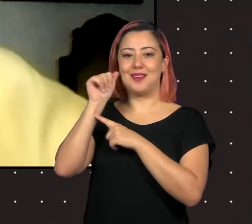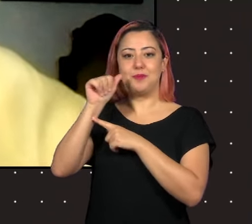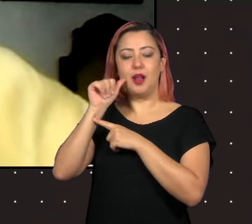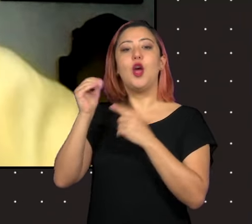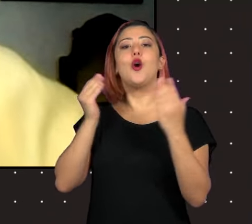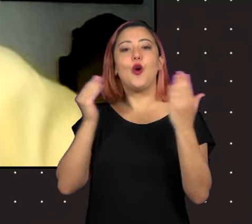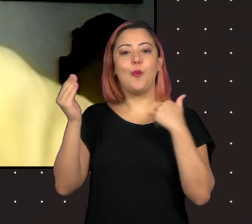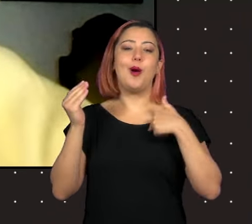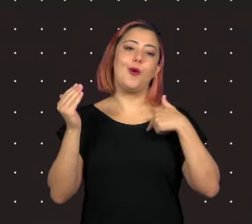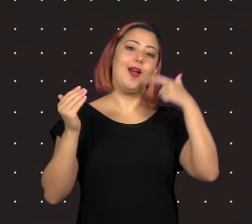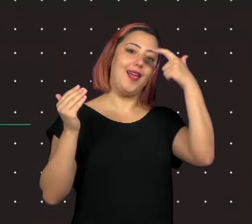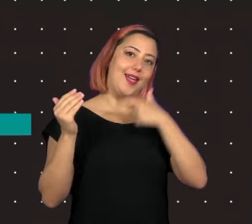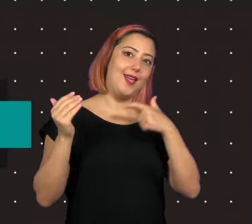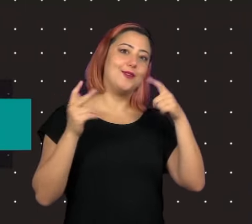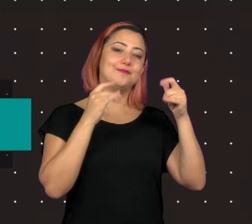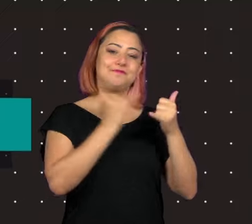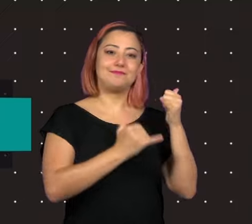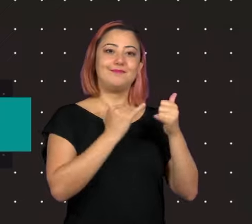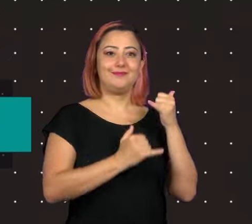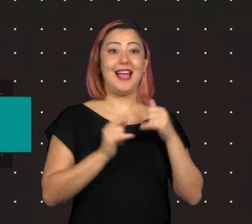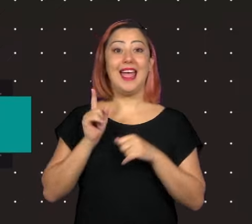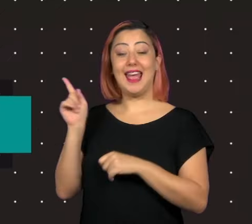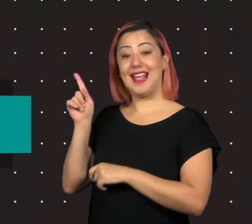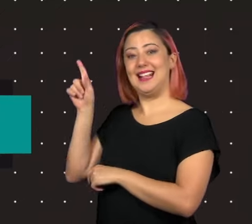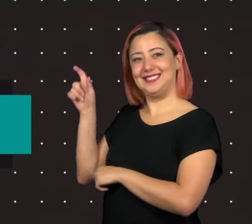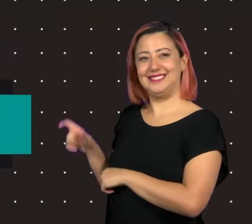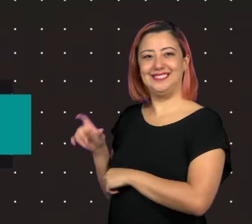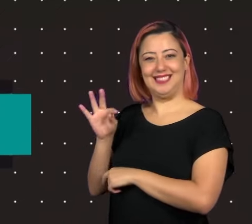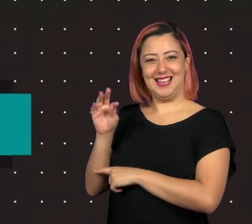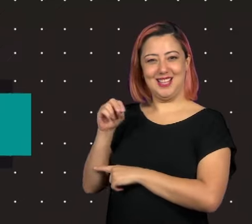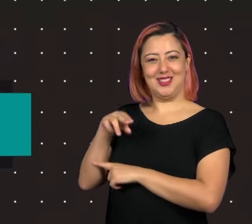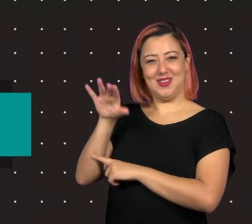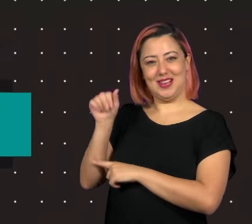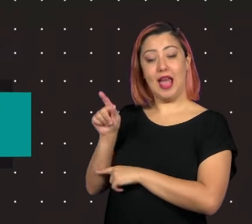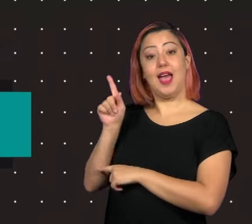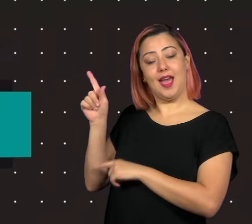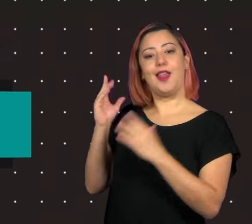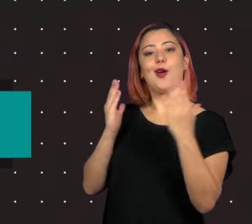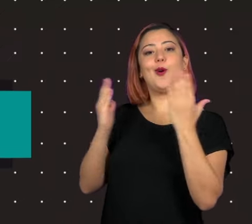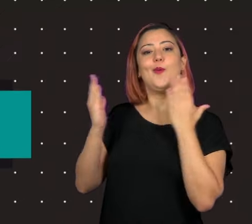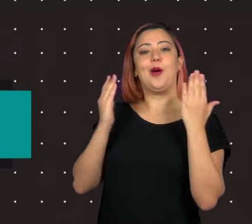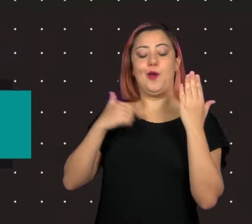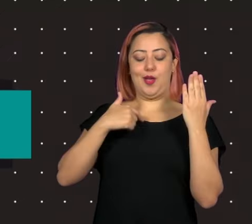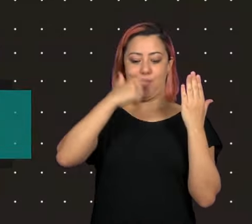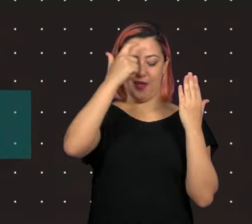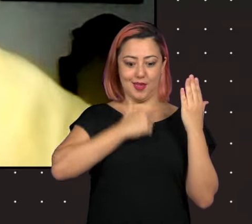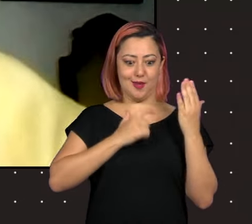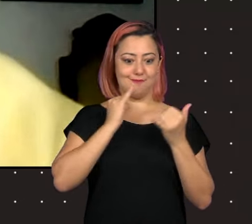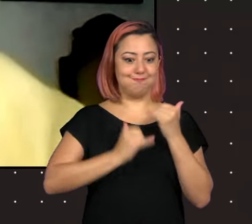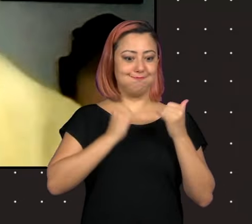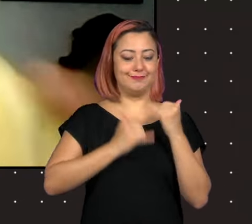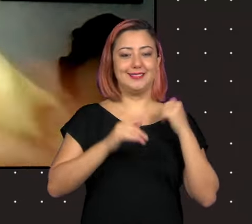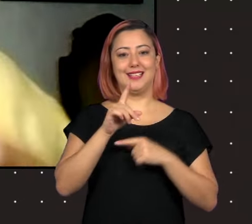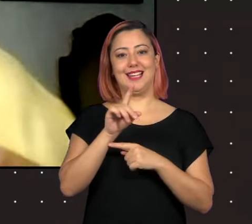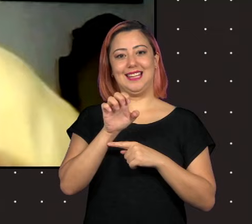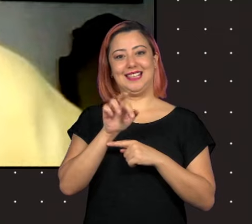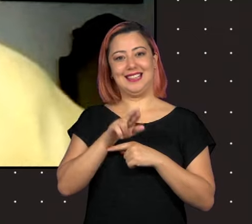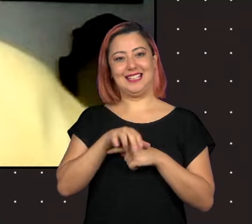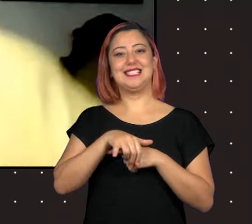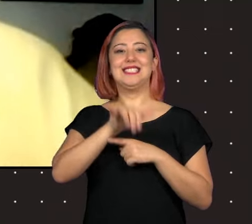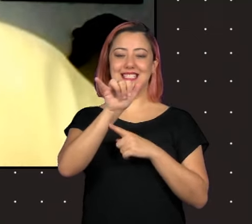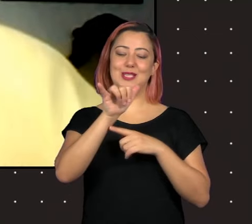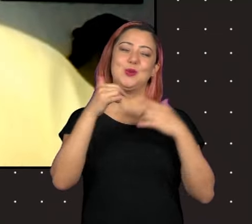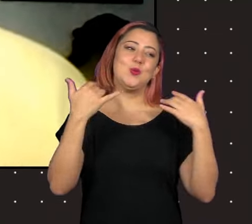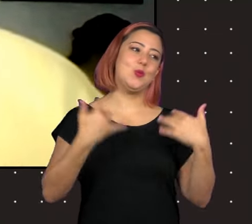isso, e a Tônia Carreiro, uma mulher muito interessante, e ela sempre falava coisas muito interessantes, e eu